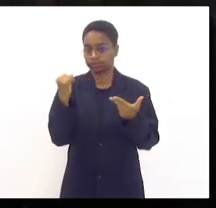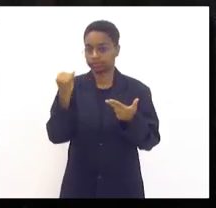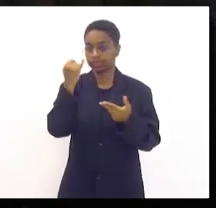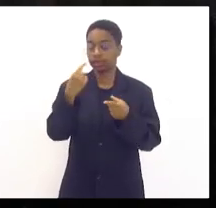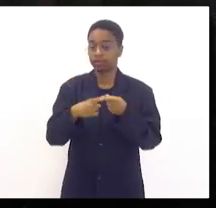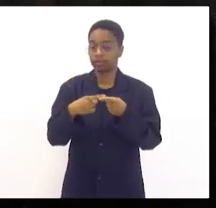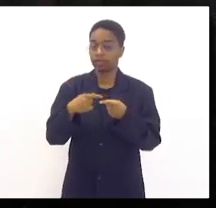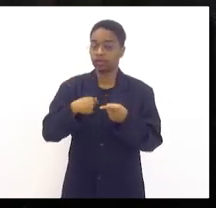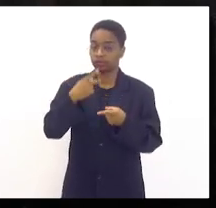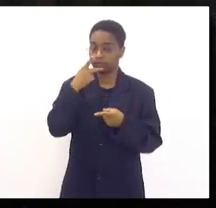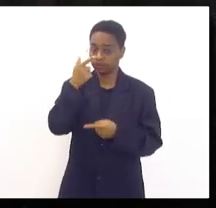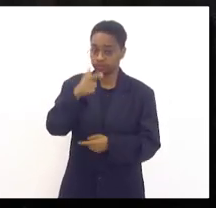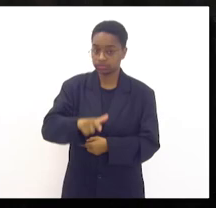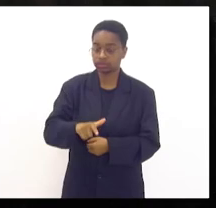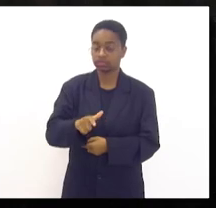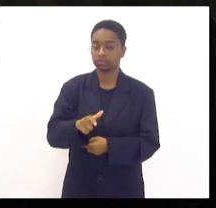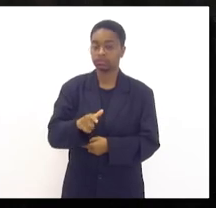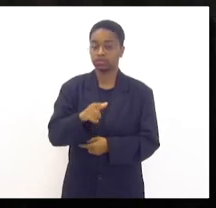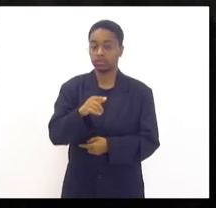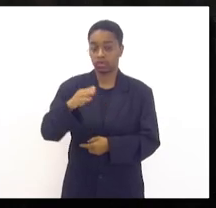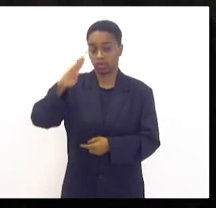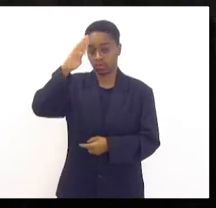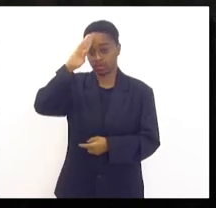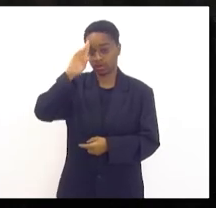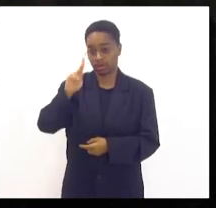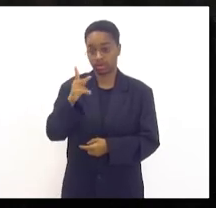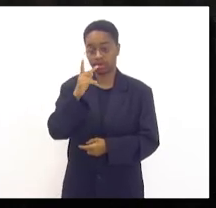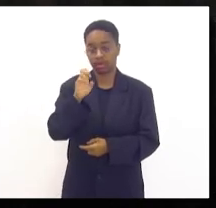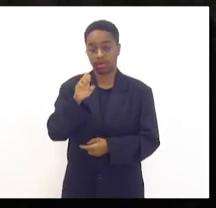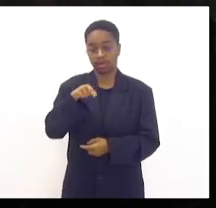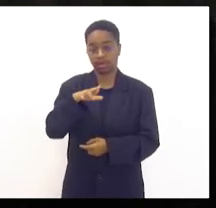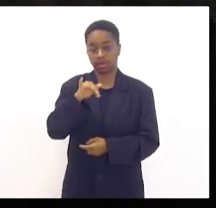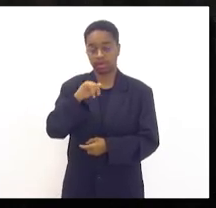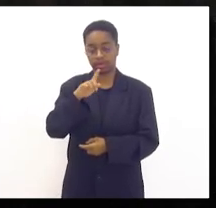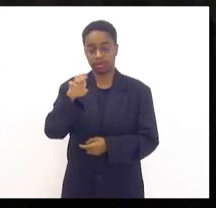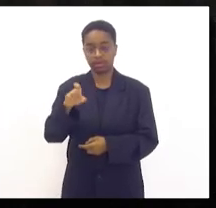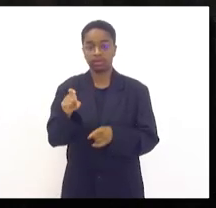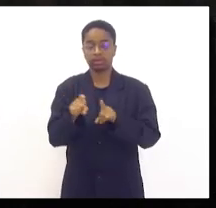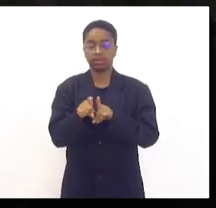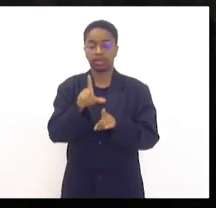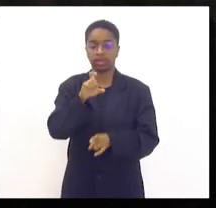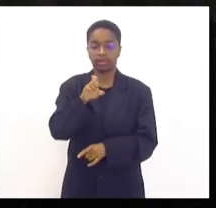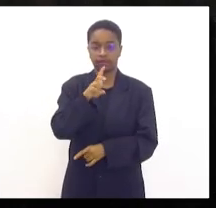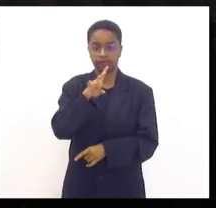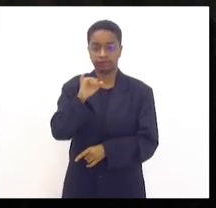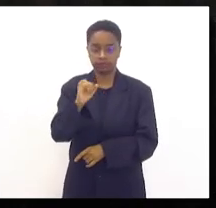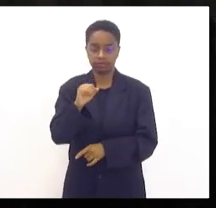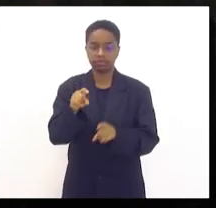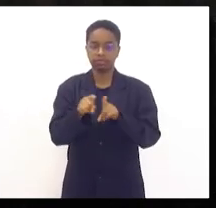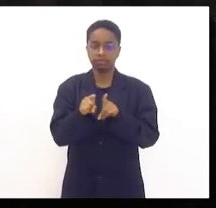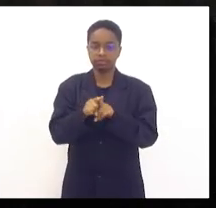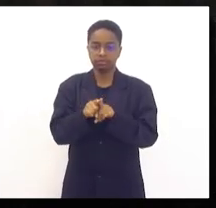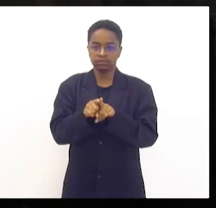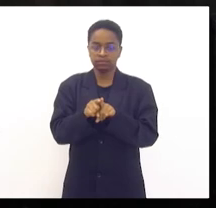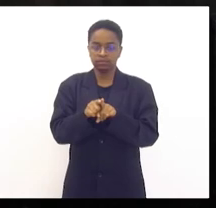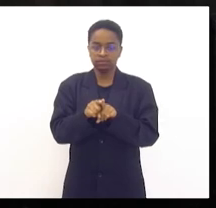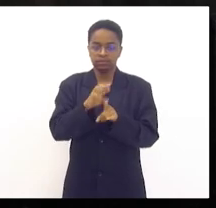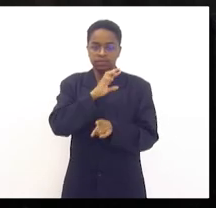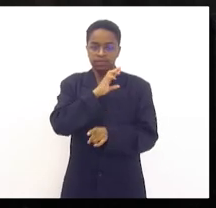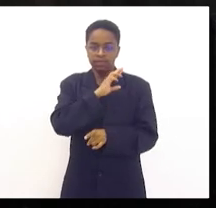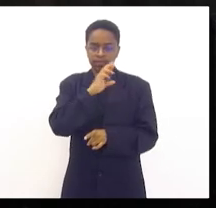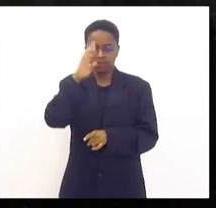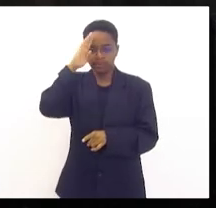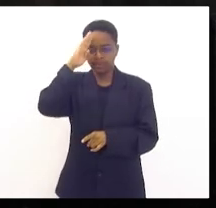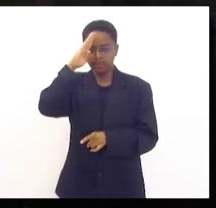eu volto a dizer, tanto o coronel Henrique, quanto o tenente coronel Levi, quanto o coronel Ângelo, do